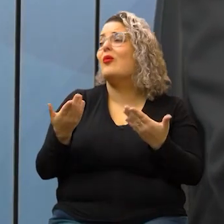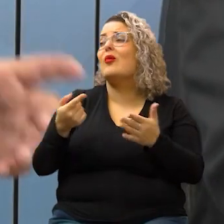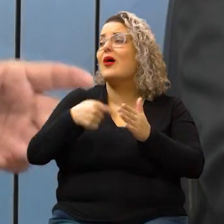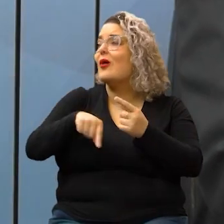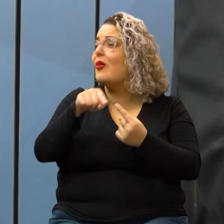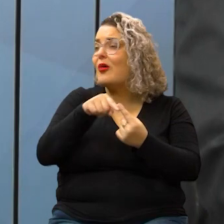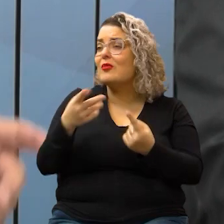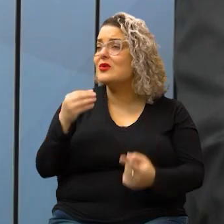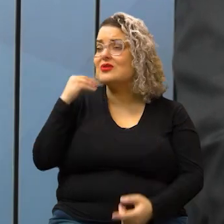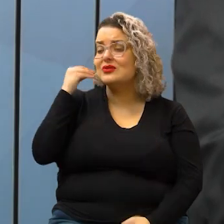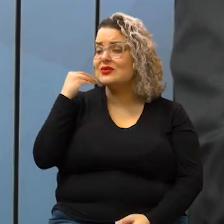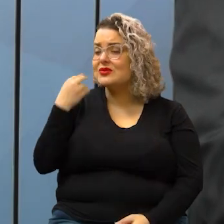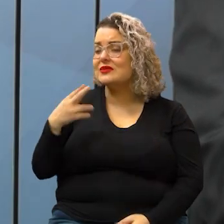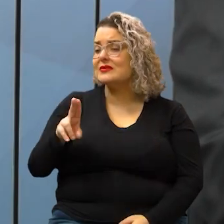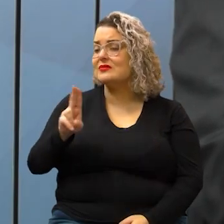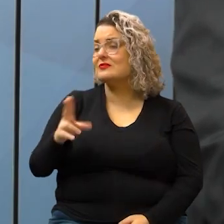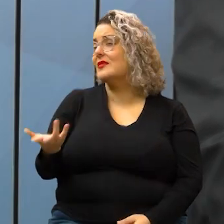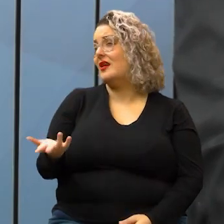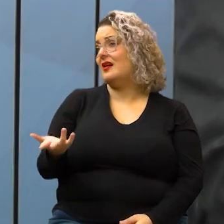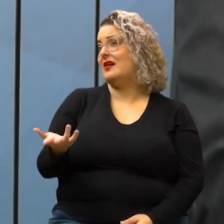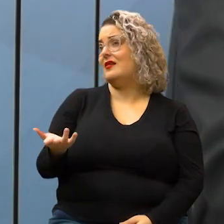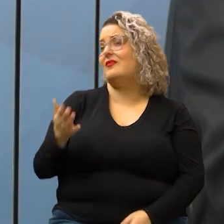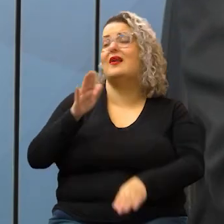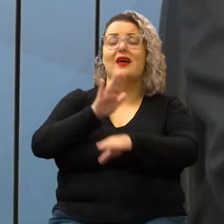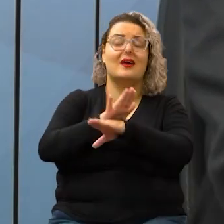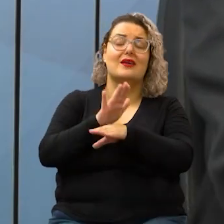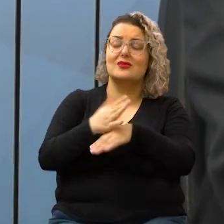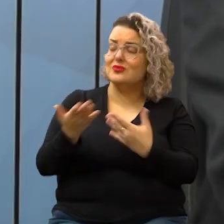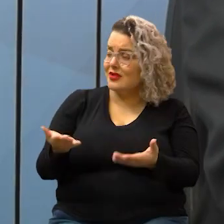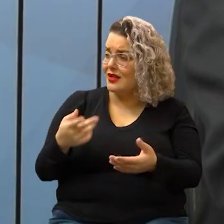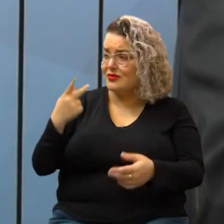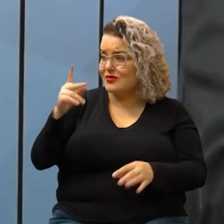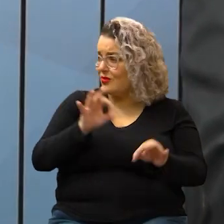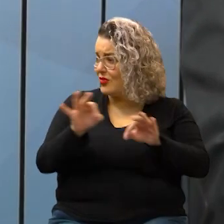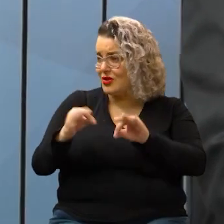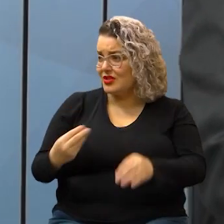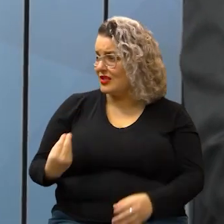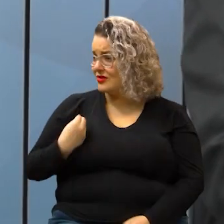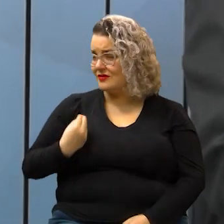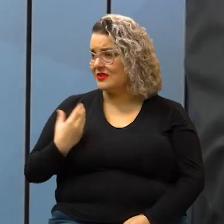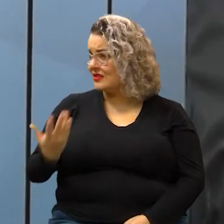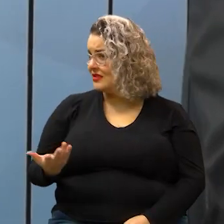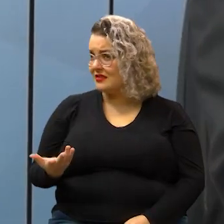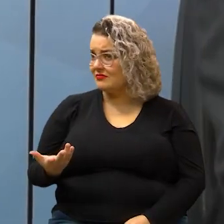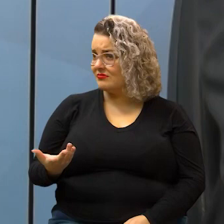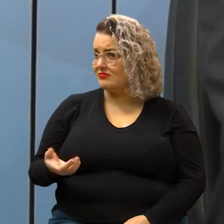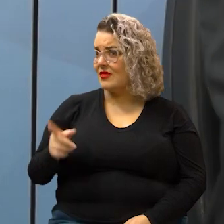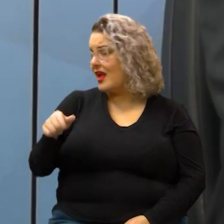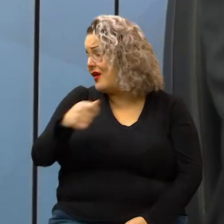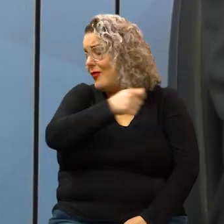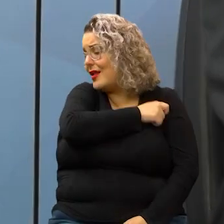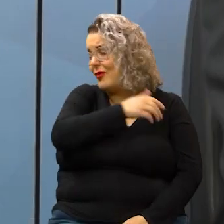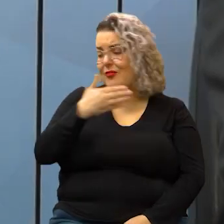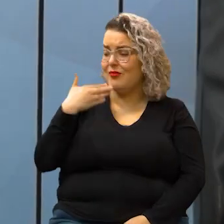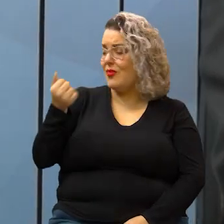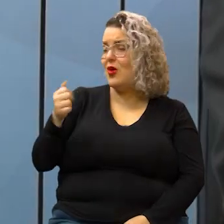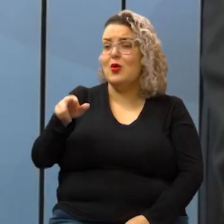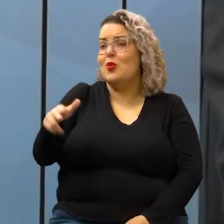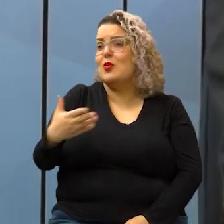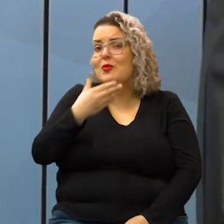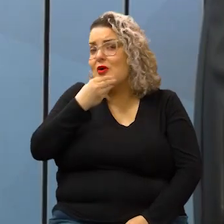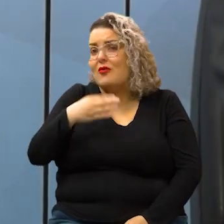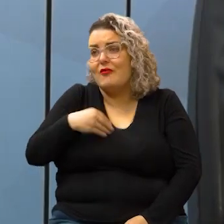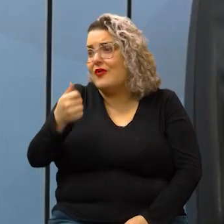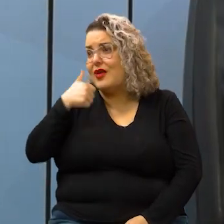você experimentar usar, né? Isso vai ajudar você no teu projeto de vida? Você vai se tornar um aluno melhor, um irmão, um